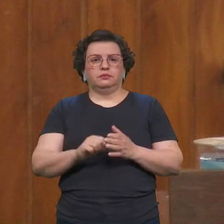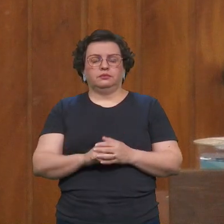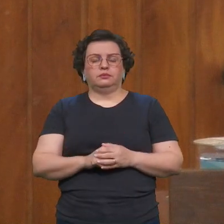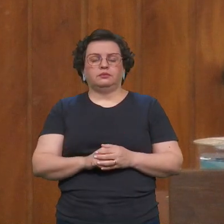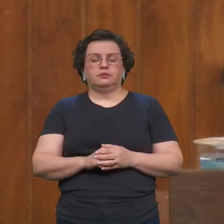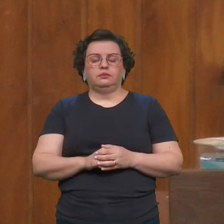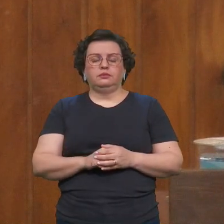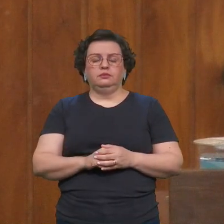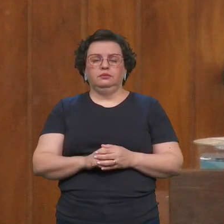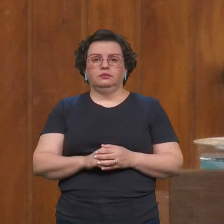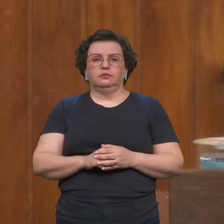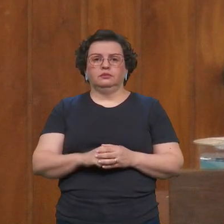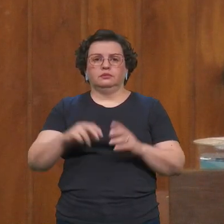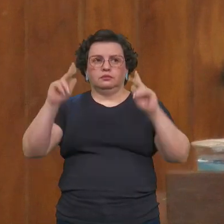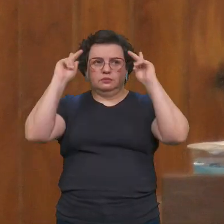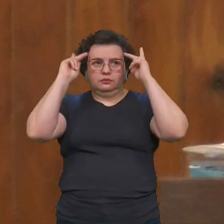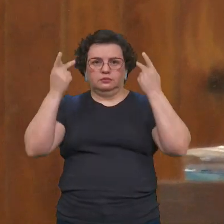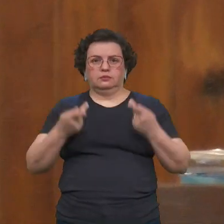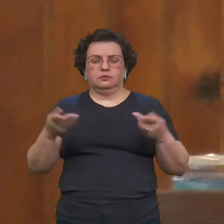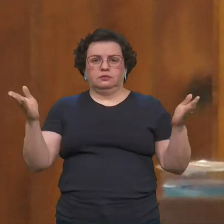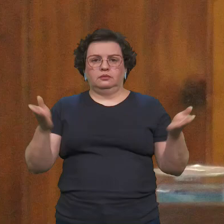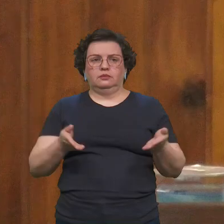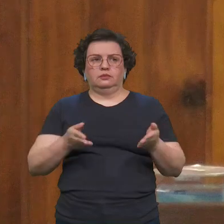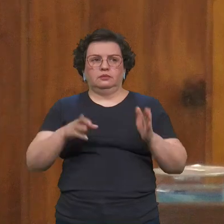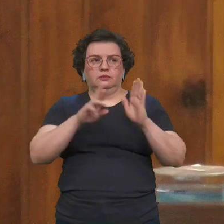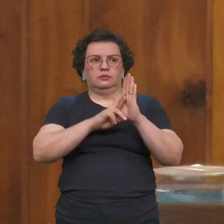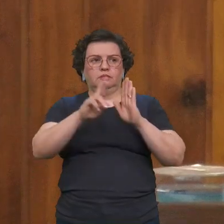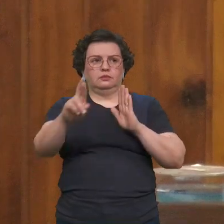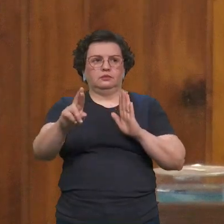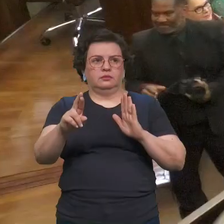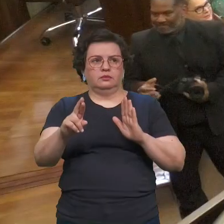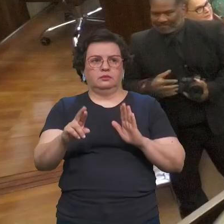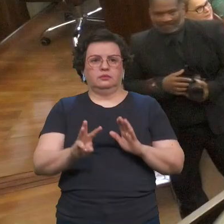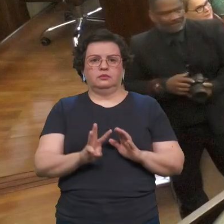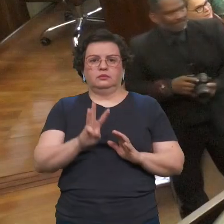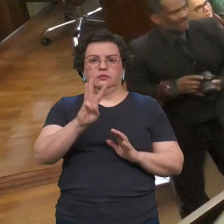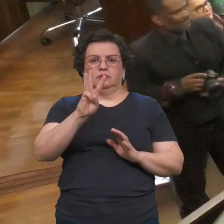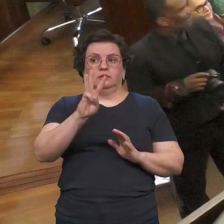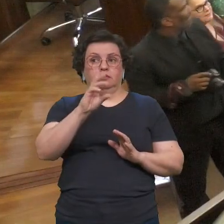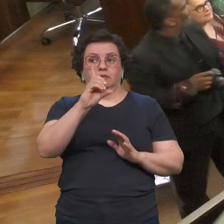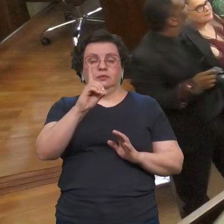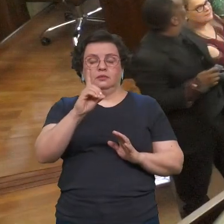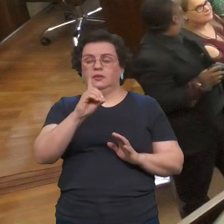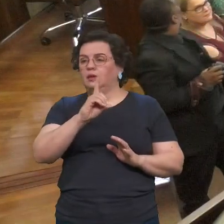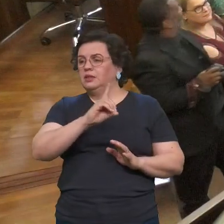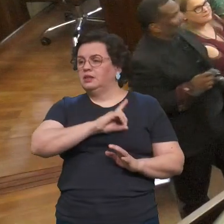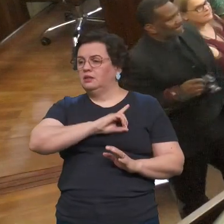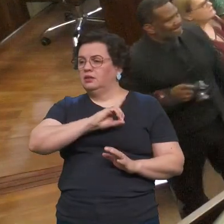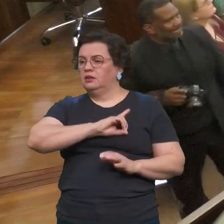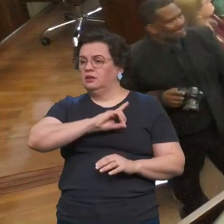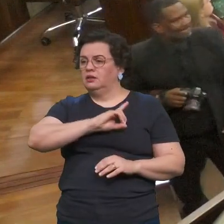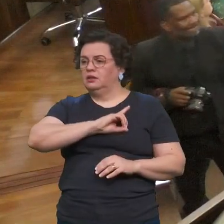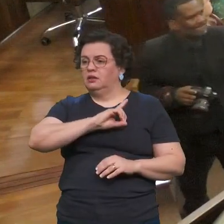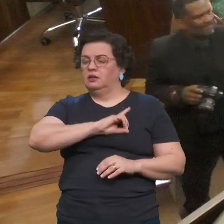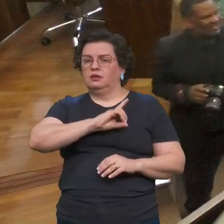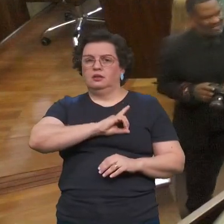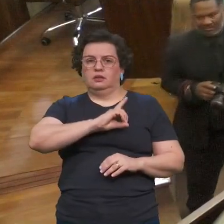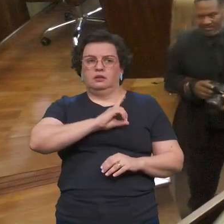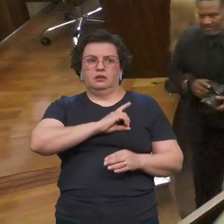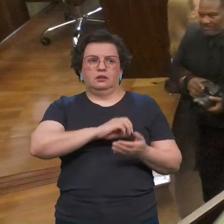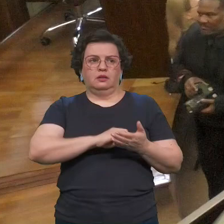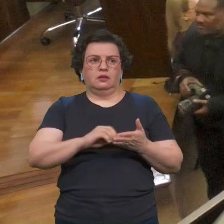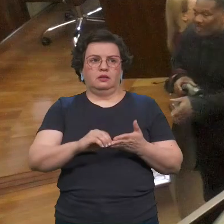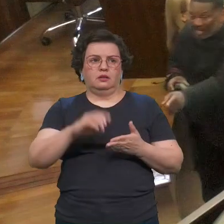Municipal dos Direitos Humanos, neste ato, representando o Dr. Wilson Damasceno, secretário municipal de Direitos Humanos.